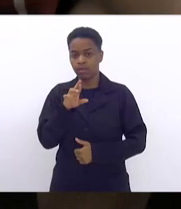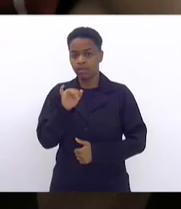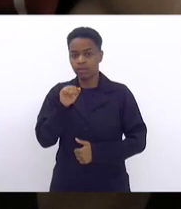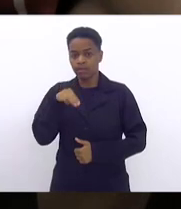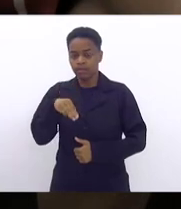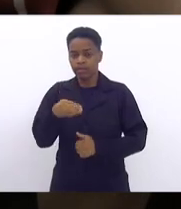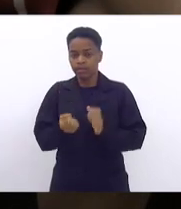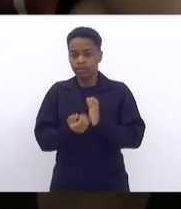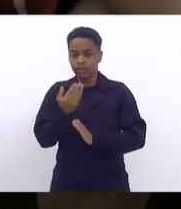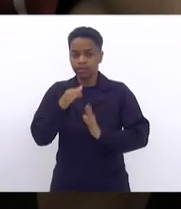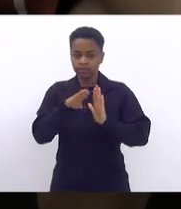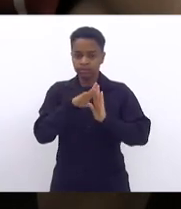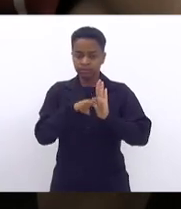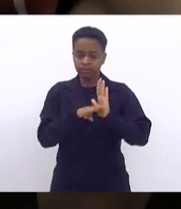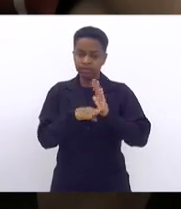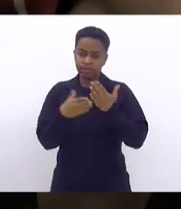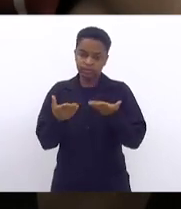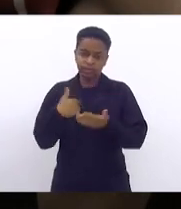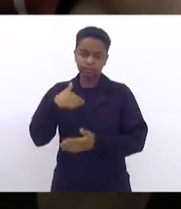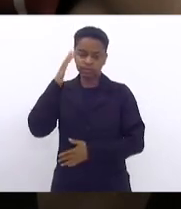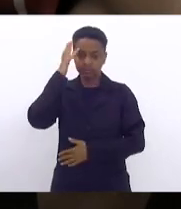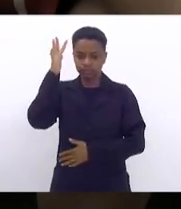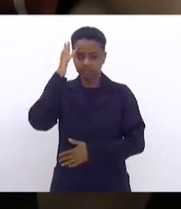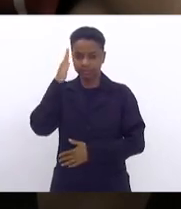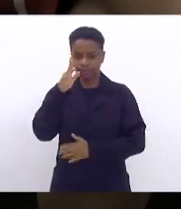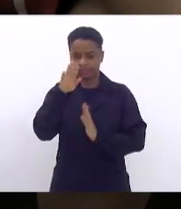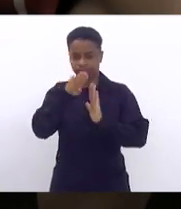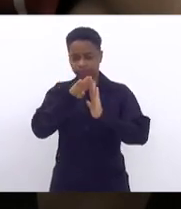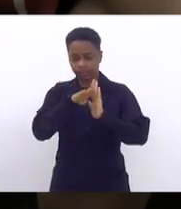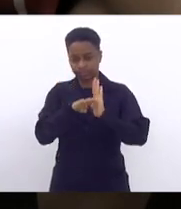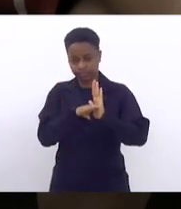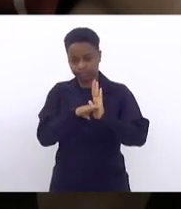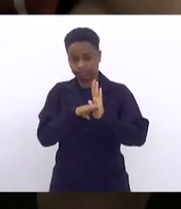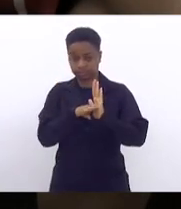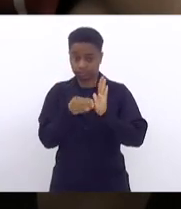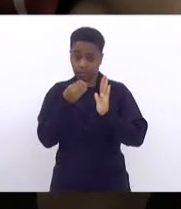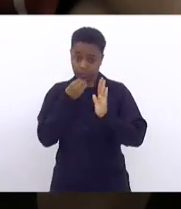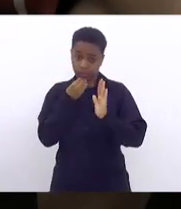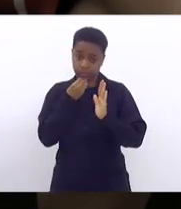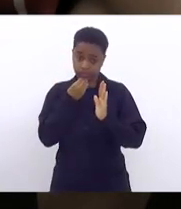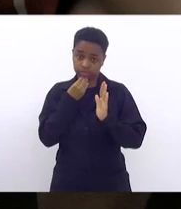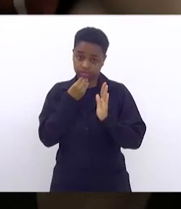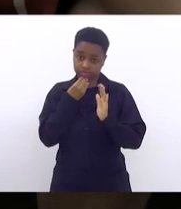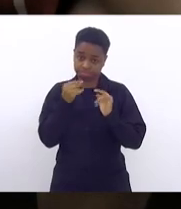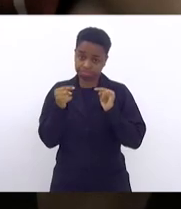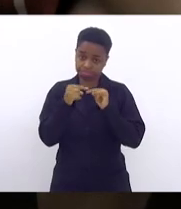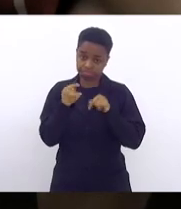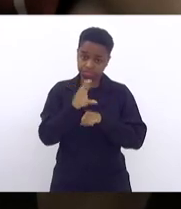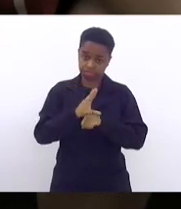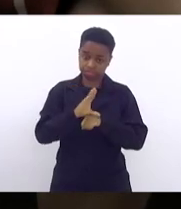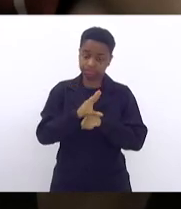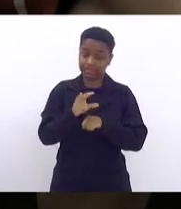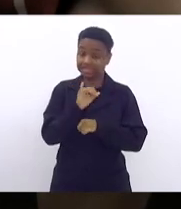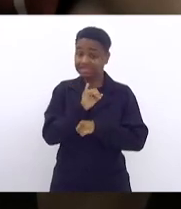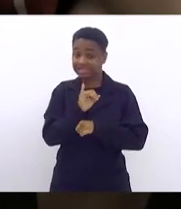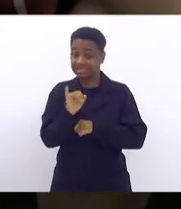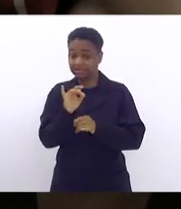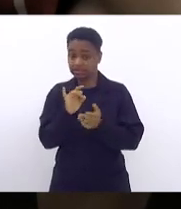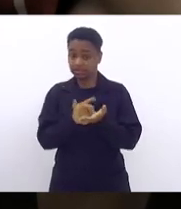criando um programa. Eu imaginava que o programa, e poderia ser constitucional, se o